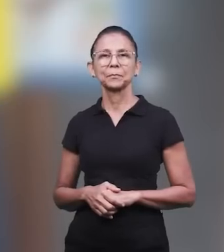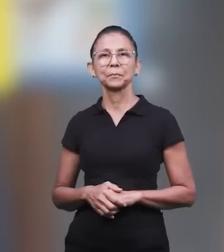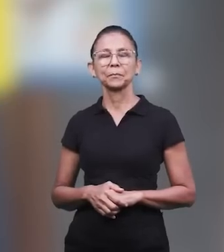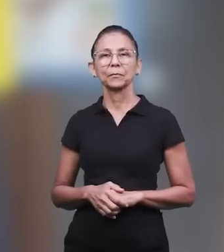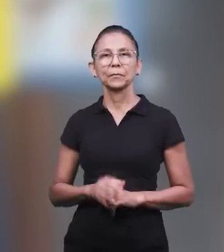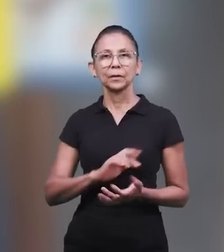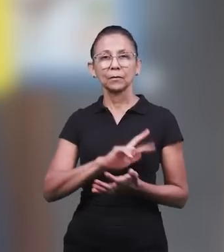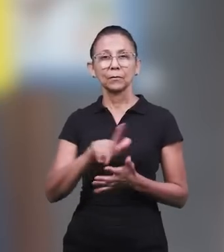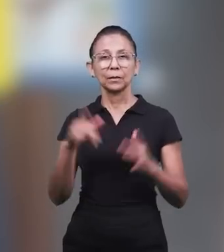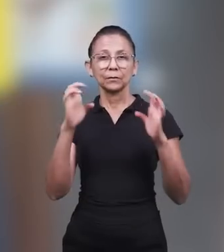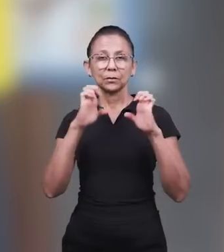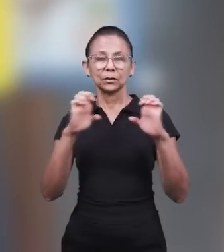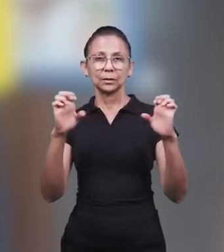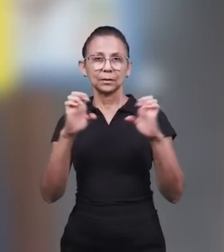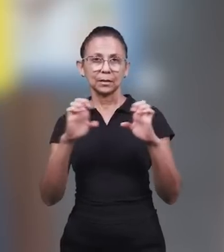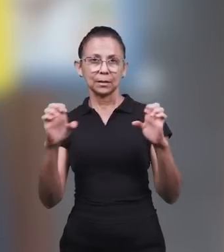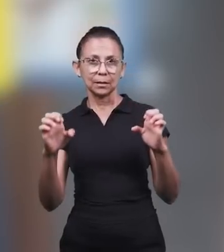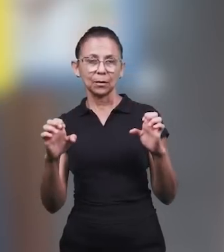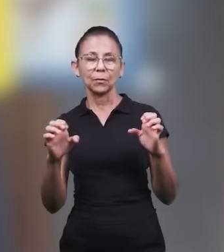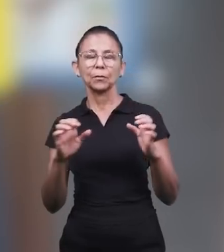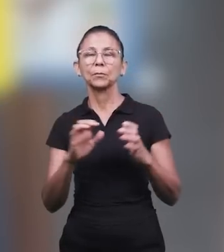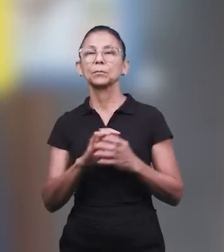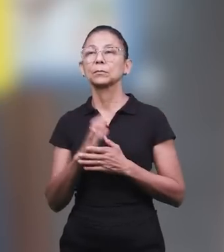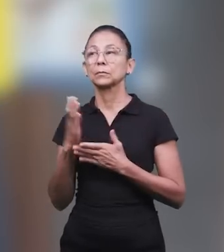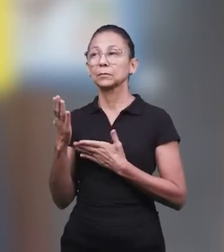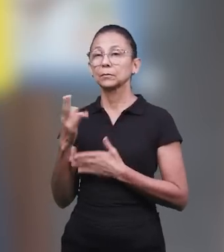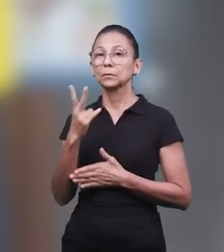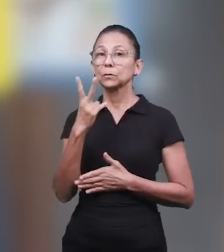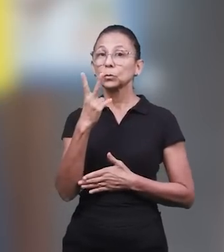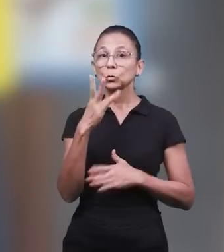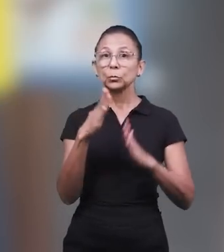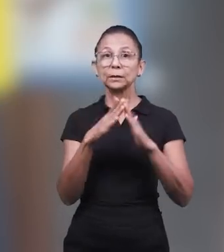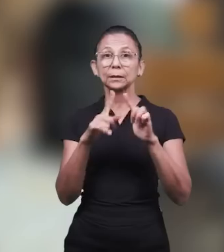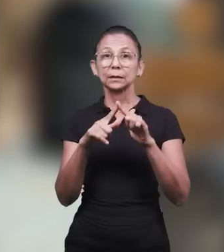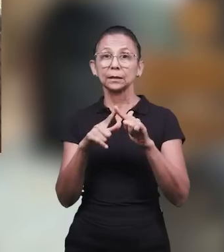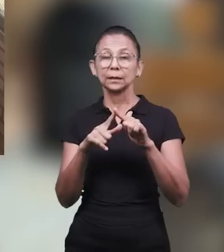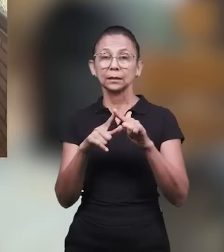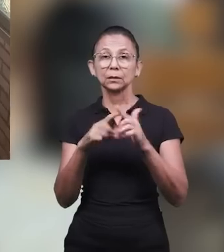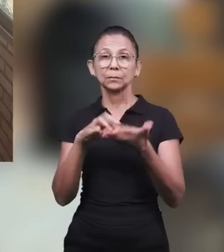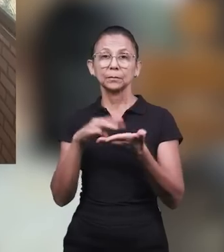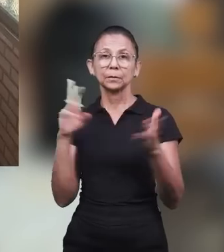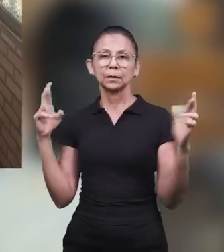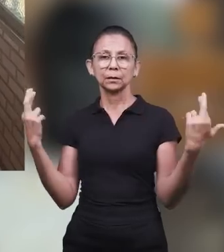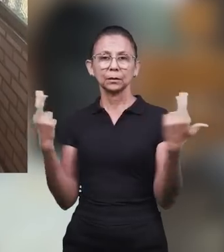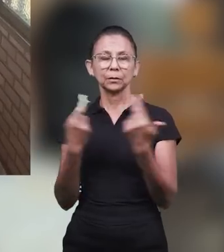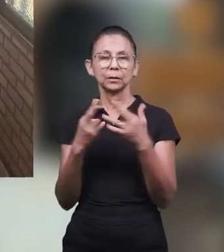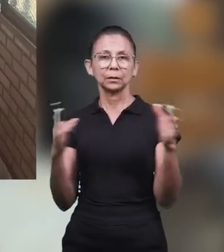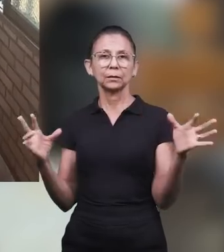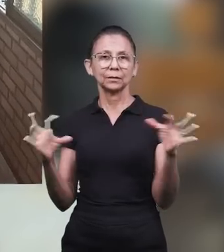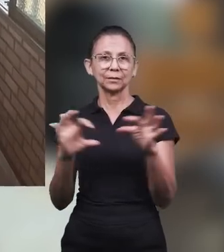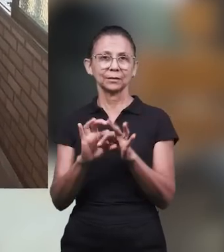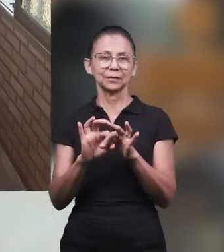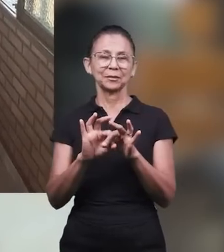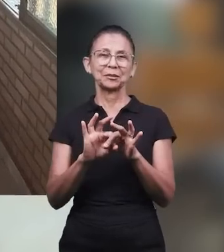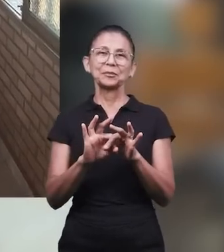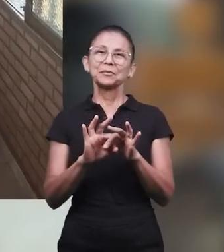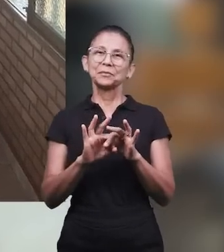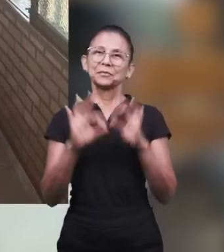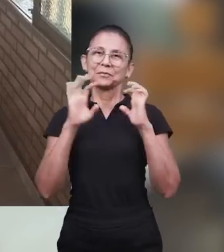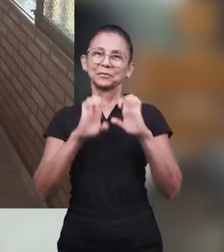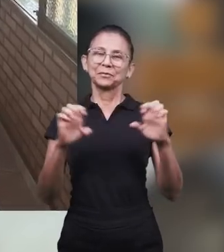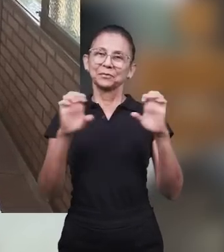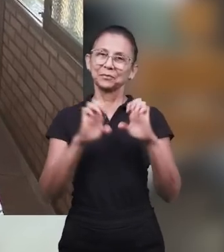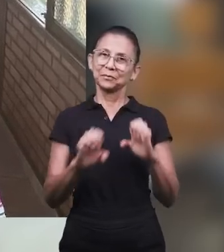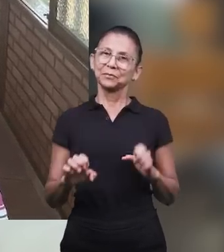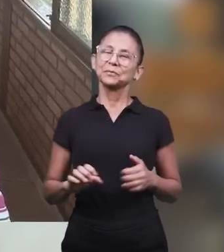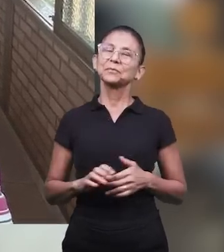evangelizações. Na cidade de Palmeira tivemos duas igrejas juntas, se reuniram para fazer a evangelização. A